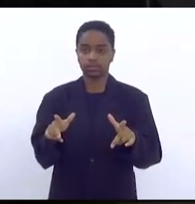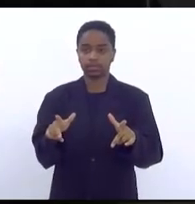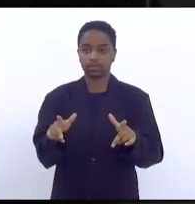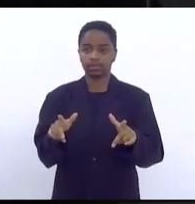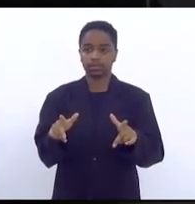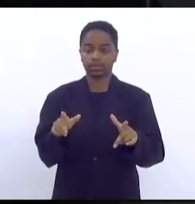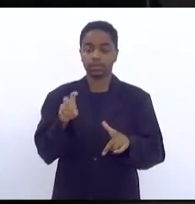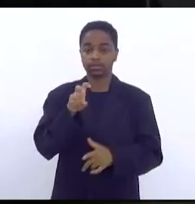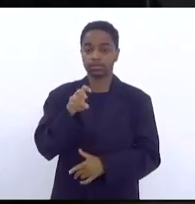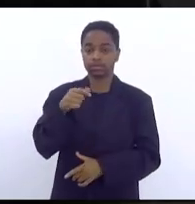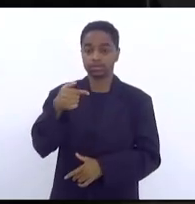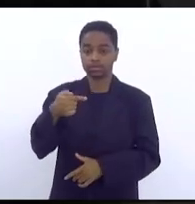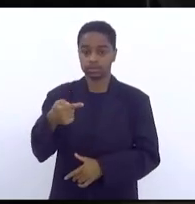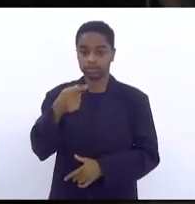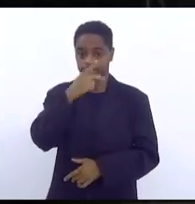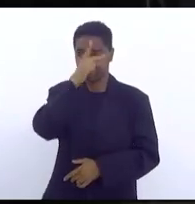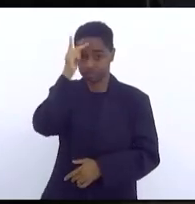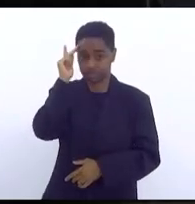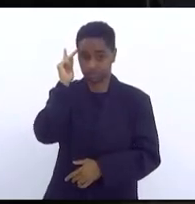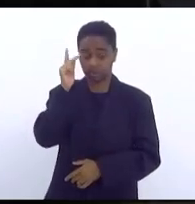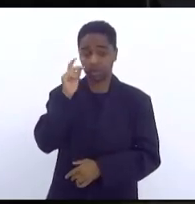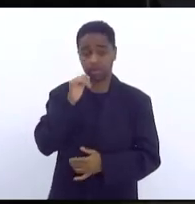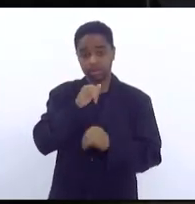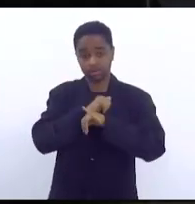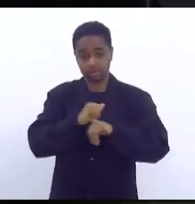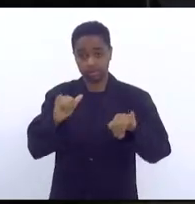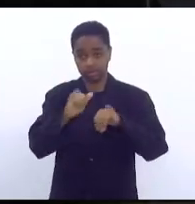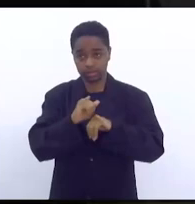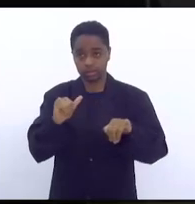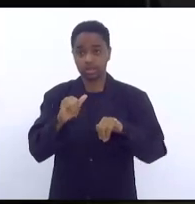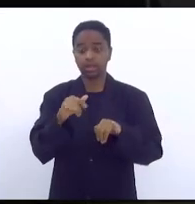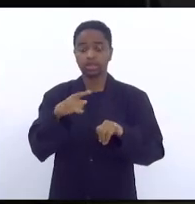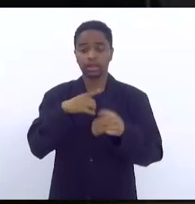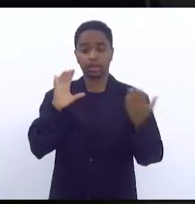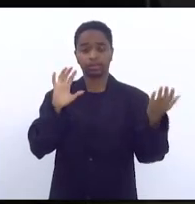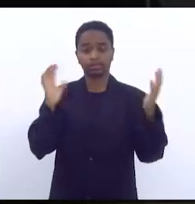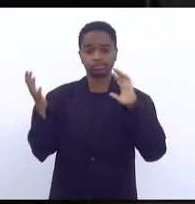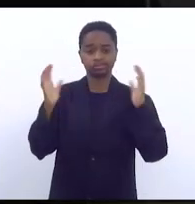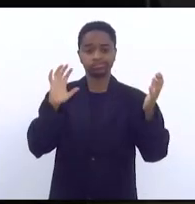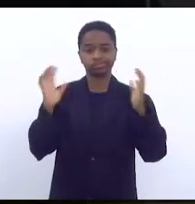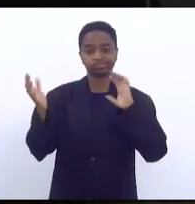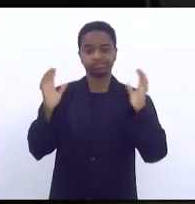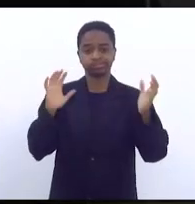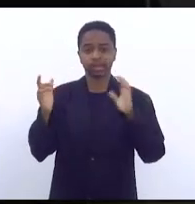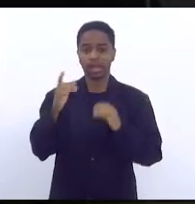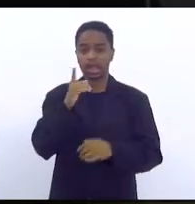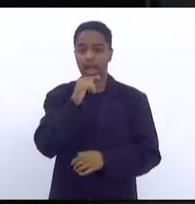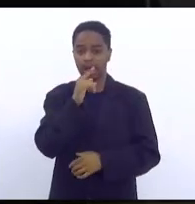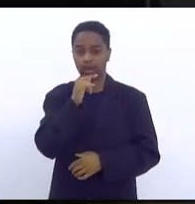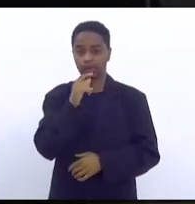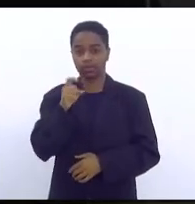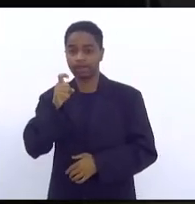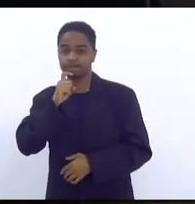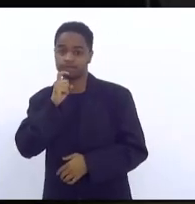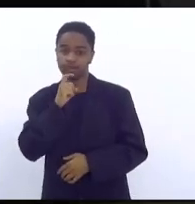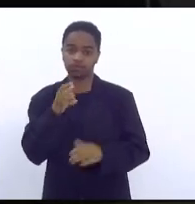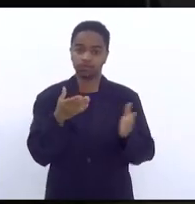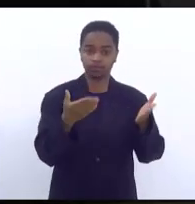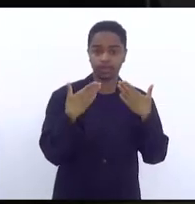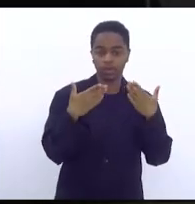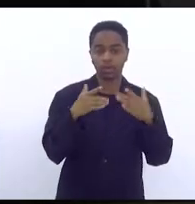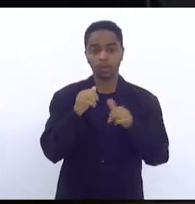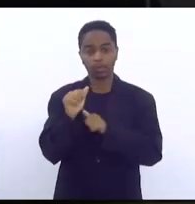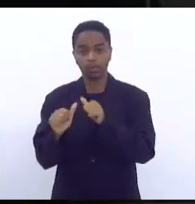e 57 moradores relataram que existe um Ass sazonalidade da água entre inverno e verão 84 dos moradores